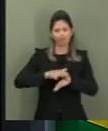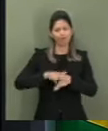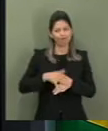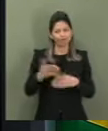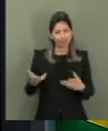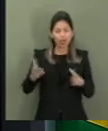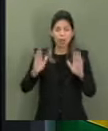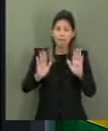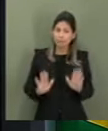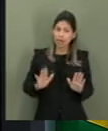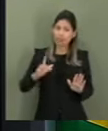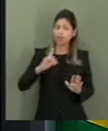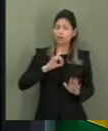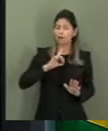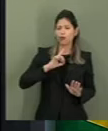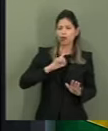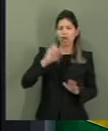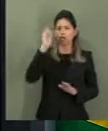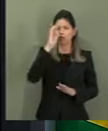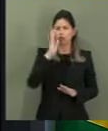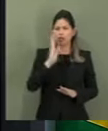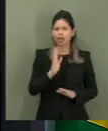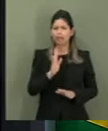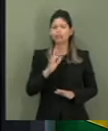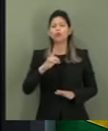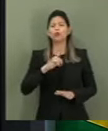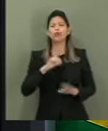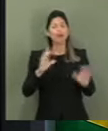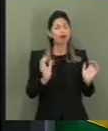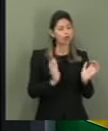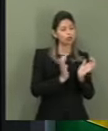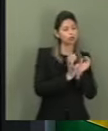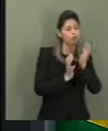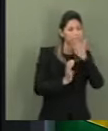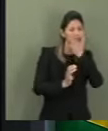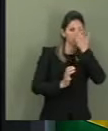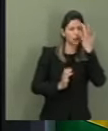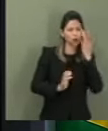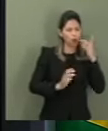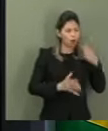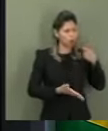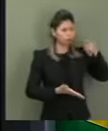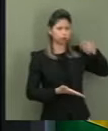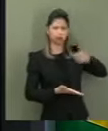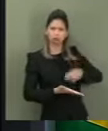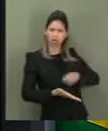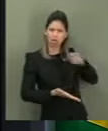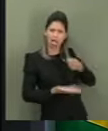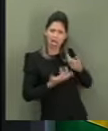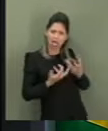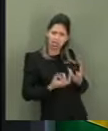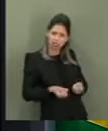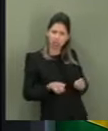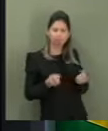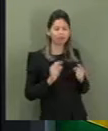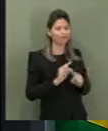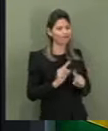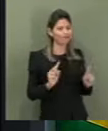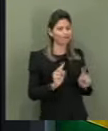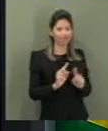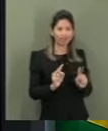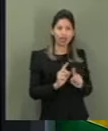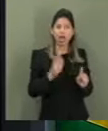os escravocratas na época, os donos do poder, não aceitaram. Podiam fazer o acordo, era o fim